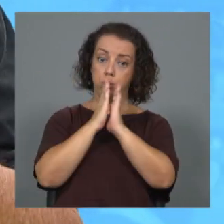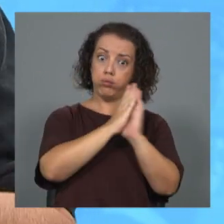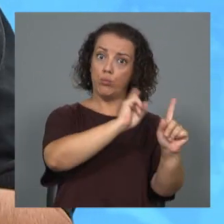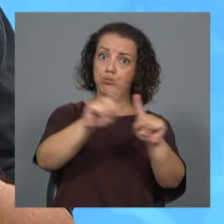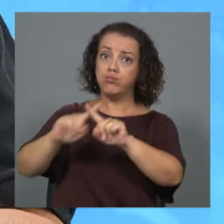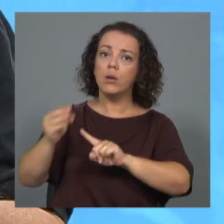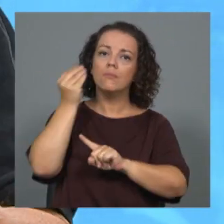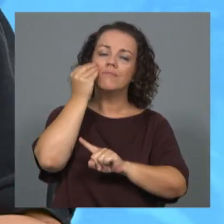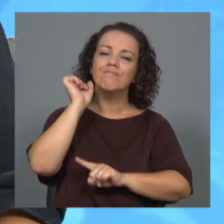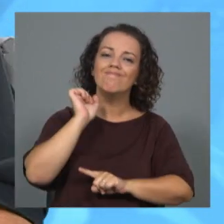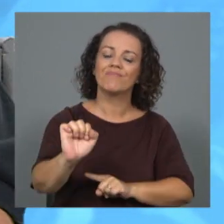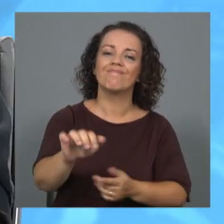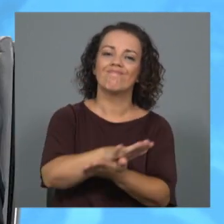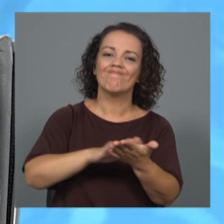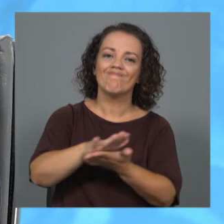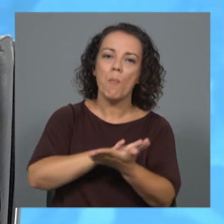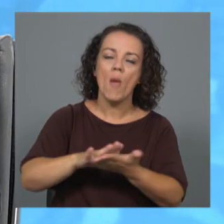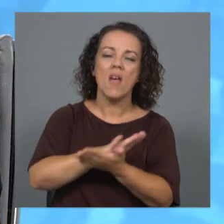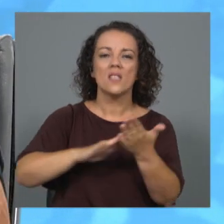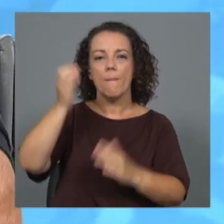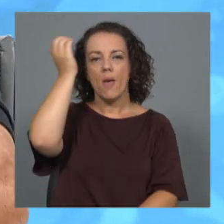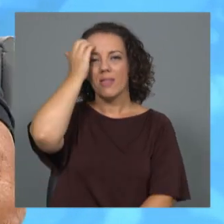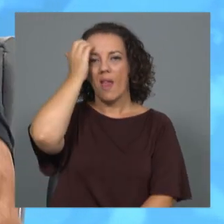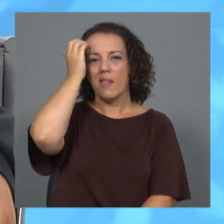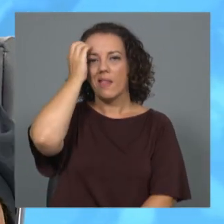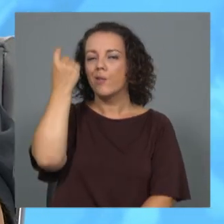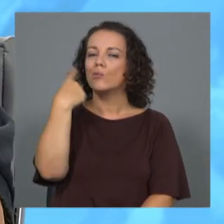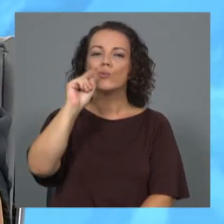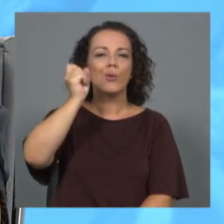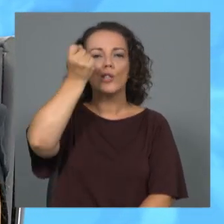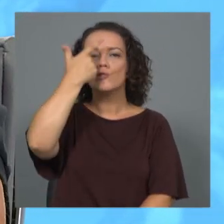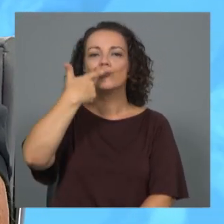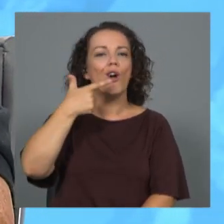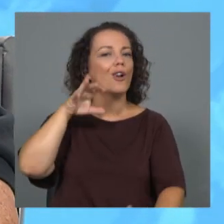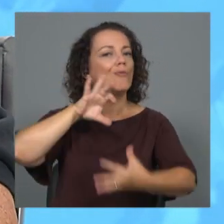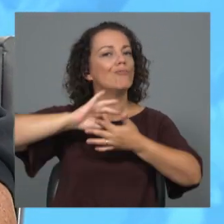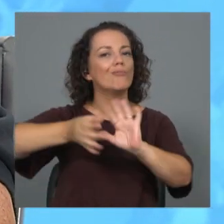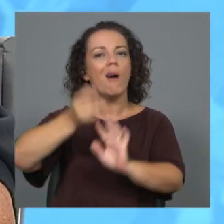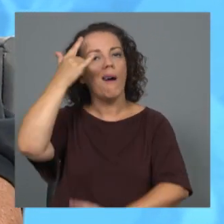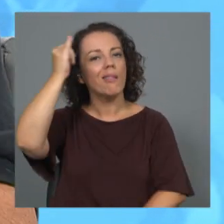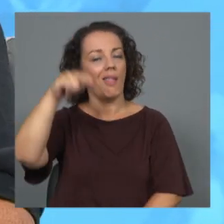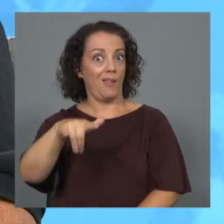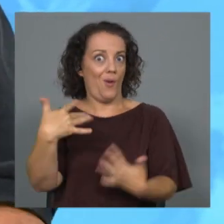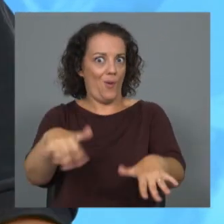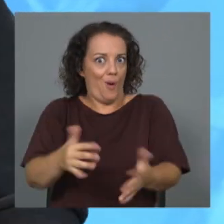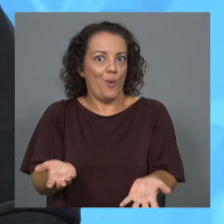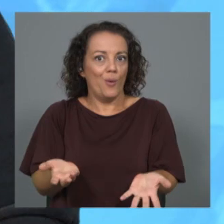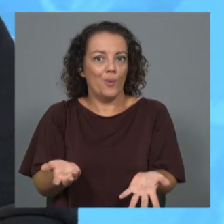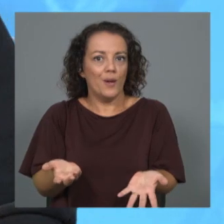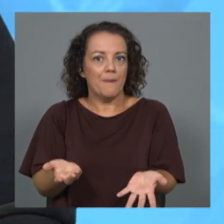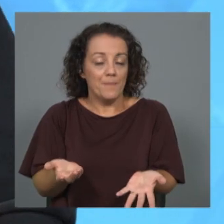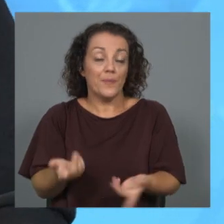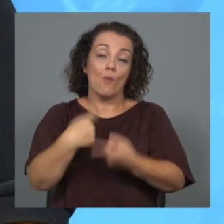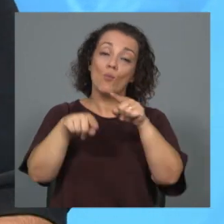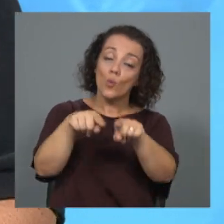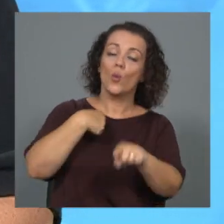à raiz pesada das mentalidades e não apenas à história das ideias. É extraordinário, quer dizer, e por isso eu digo,